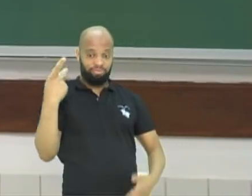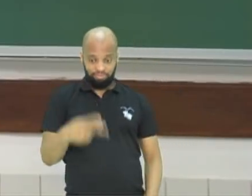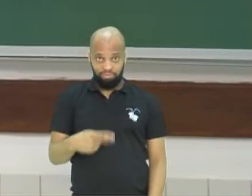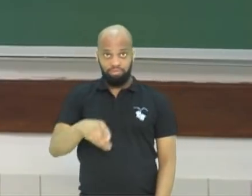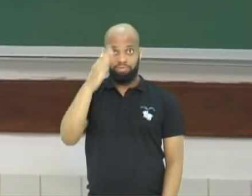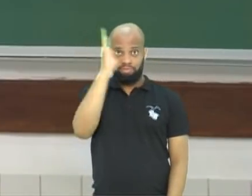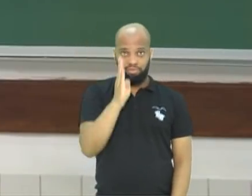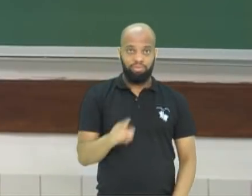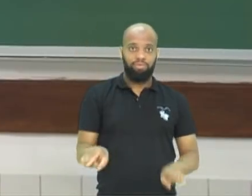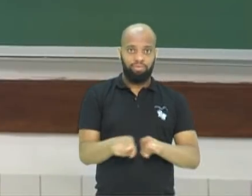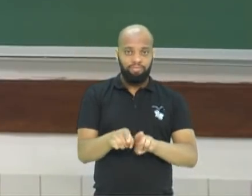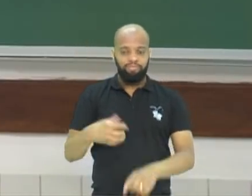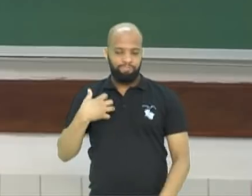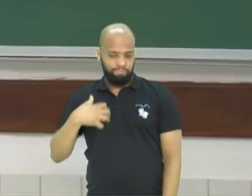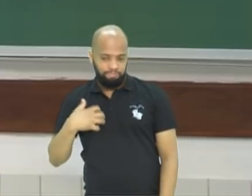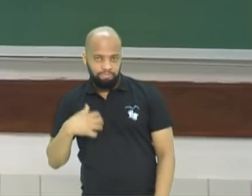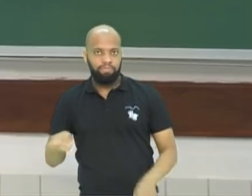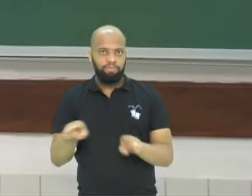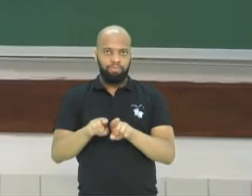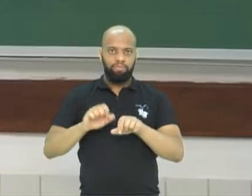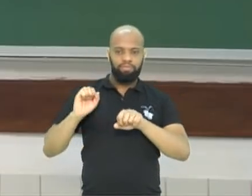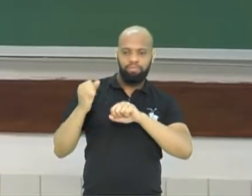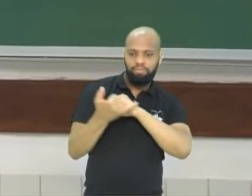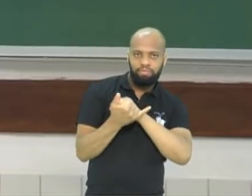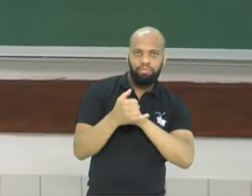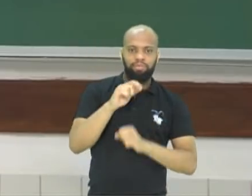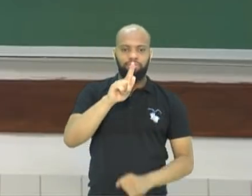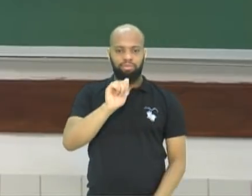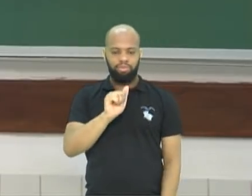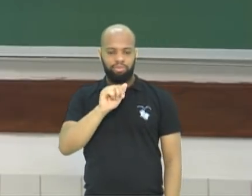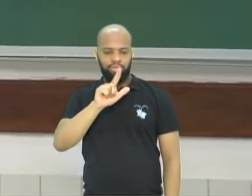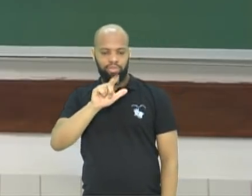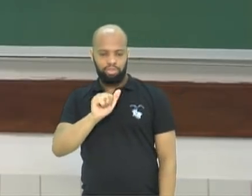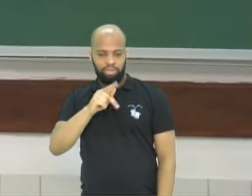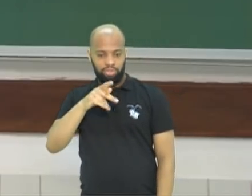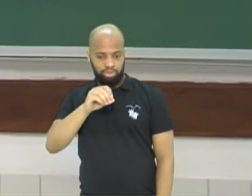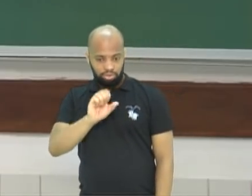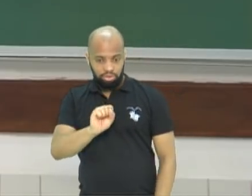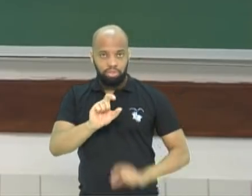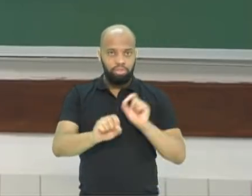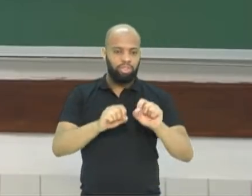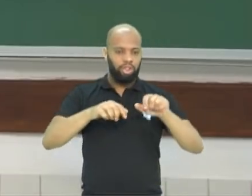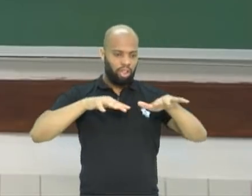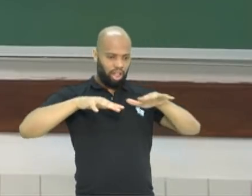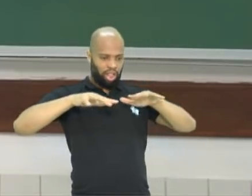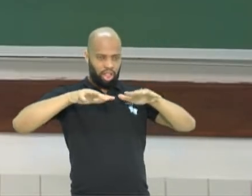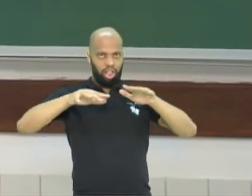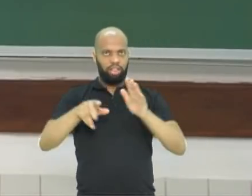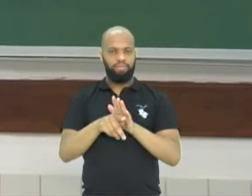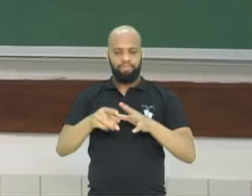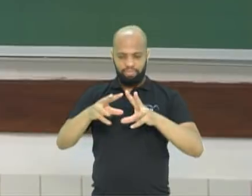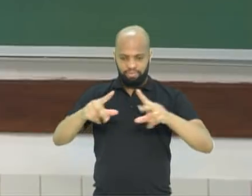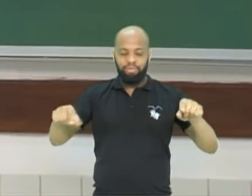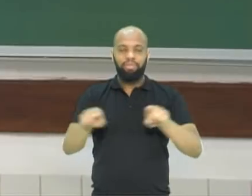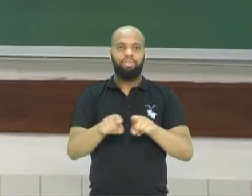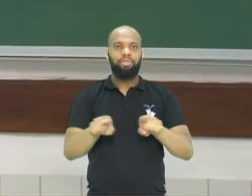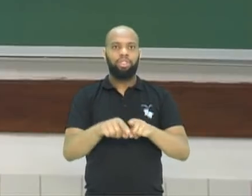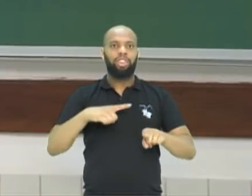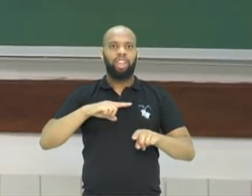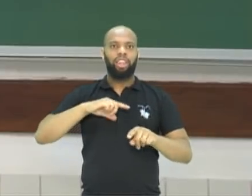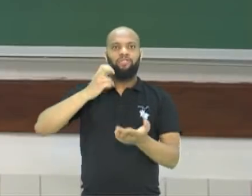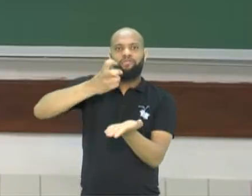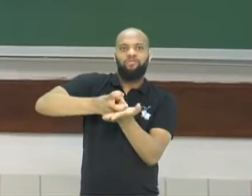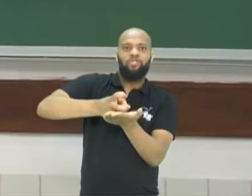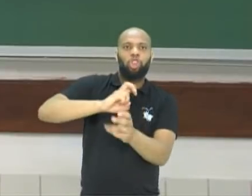Brasil, a Argentina, as Ilhas de Galápagos, aquilo que ele identificou ali como tremor de terra, os fósseis de